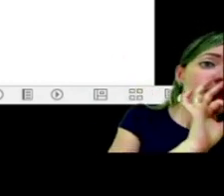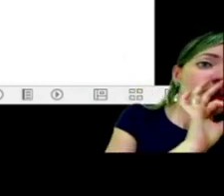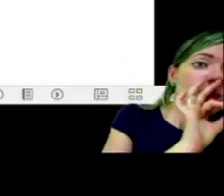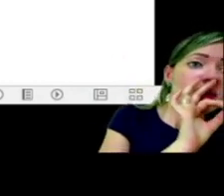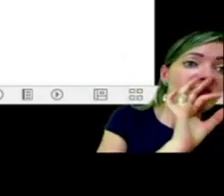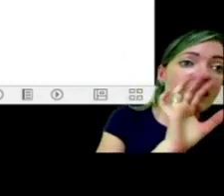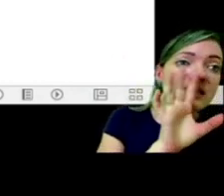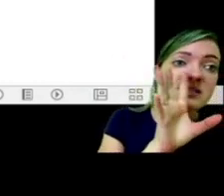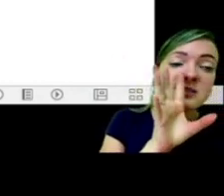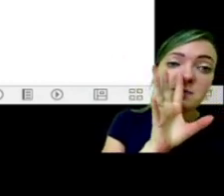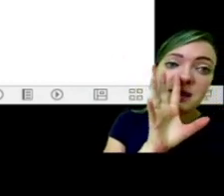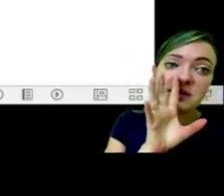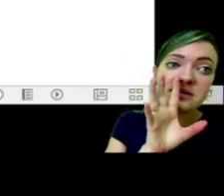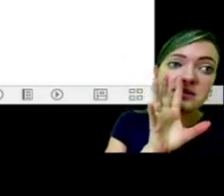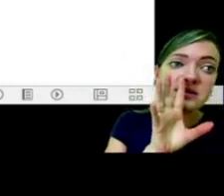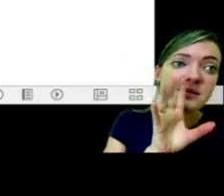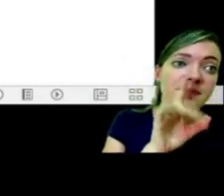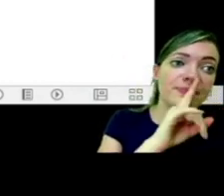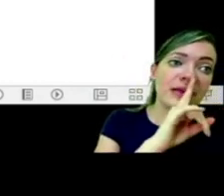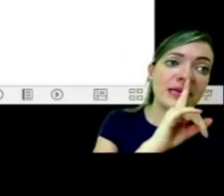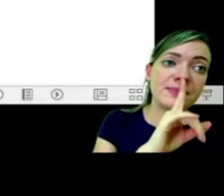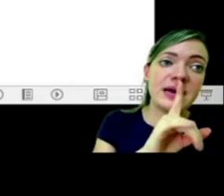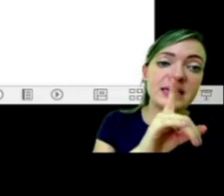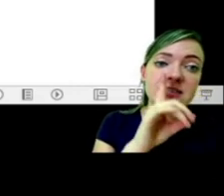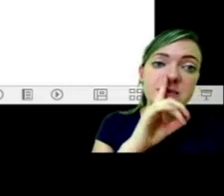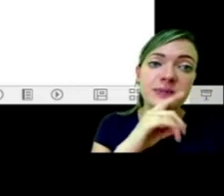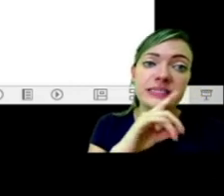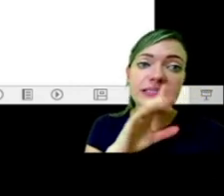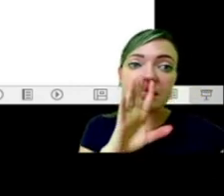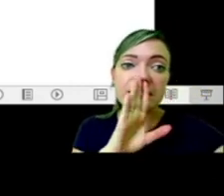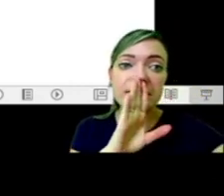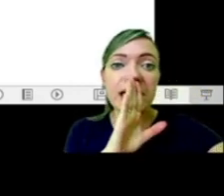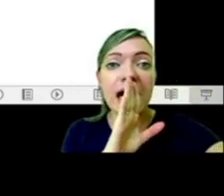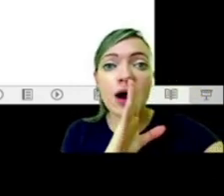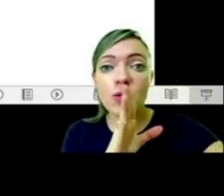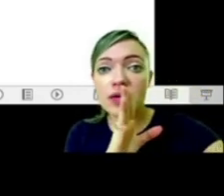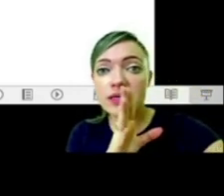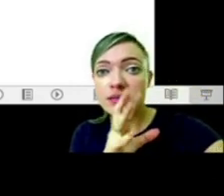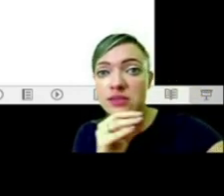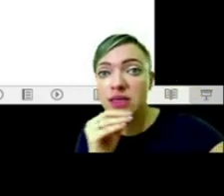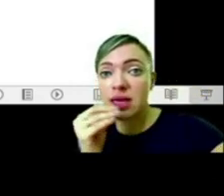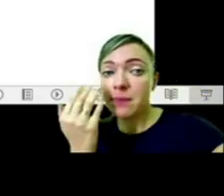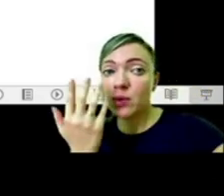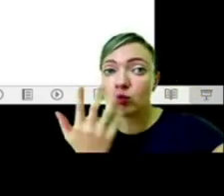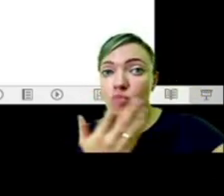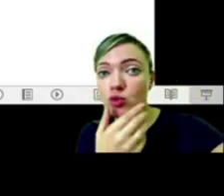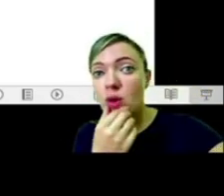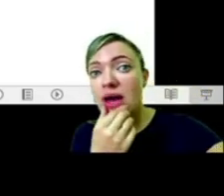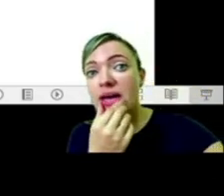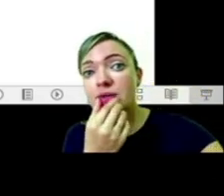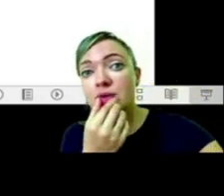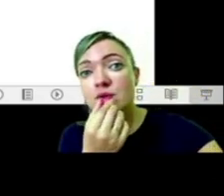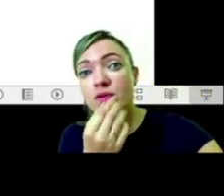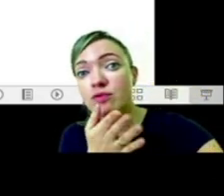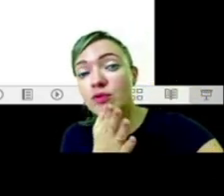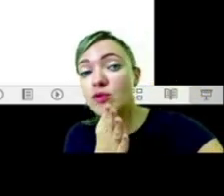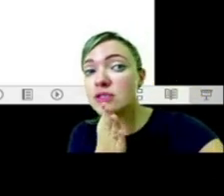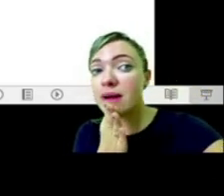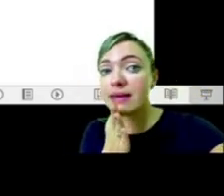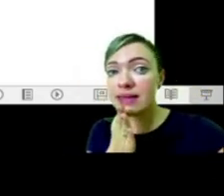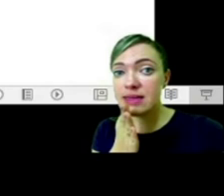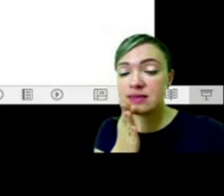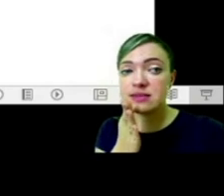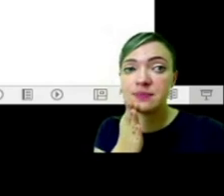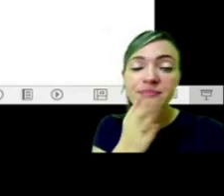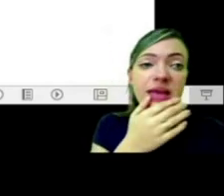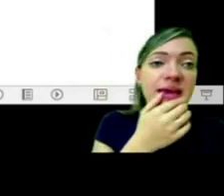lago, ele coloca várias espécies. Animais, plantas, algas, protozoários, fungos